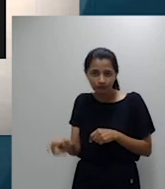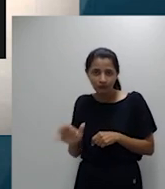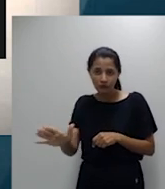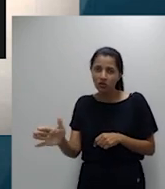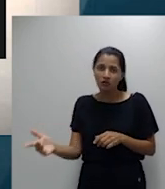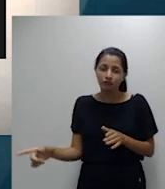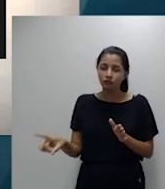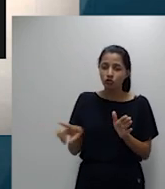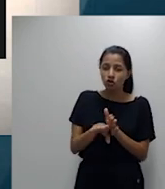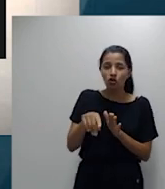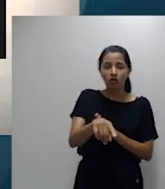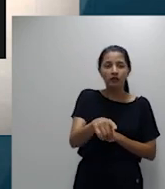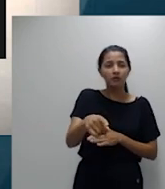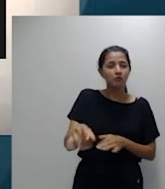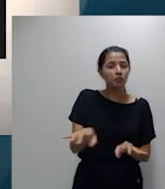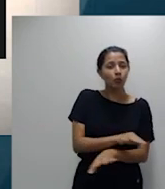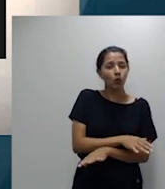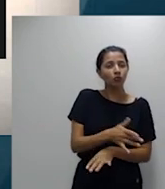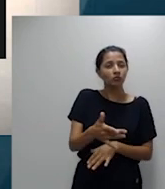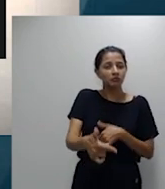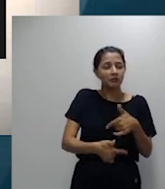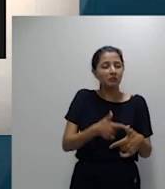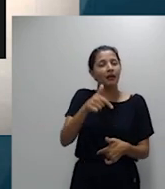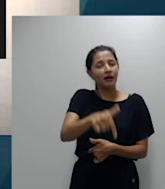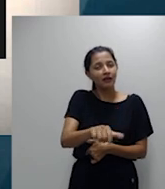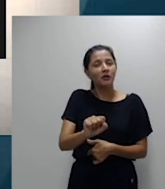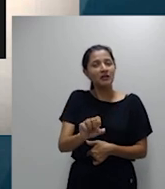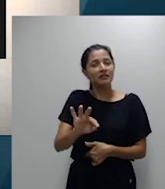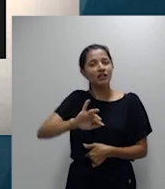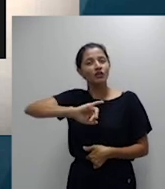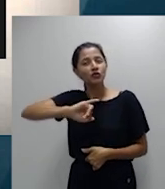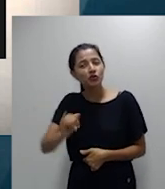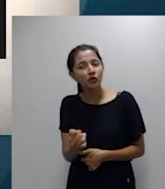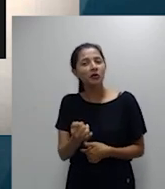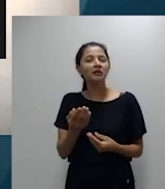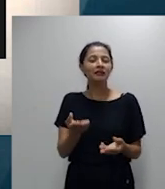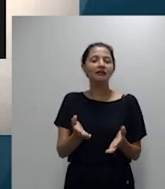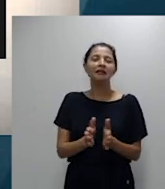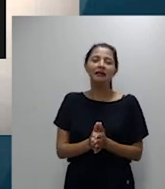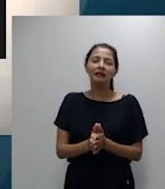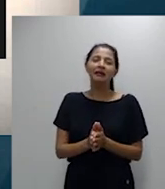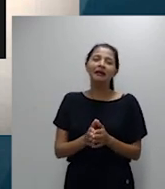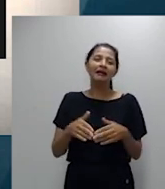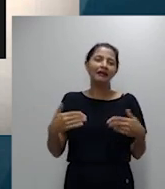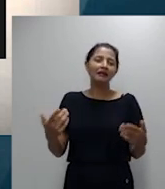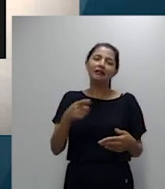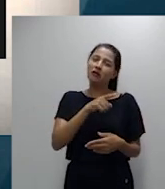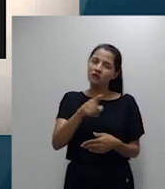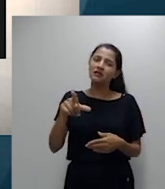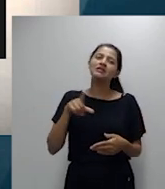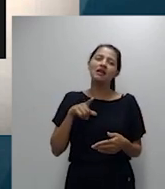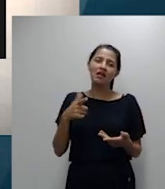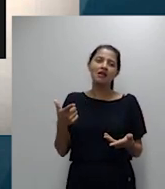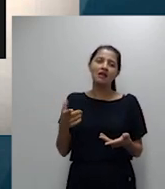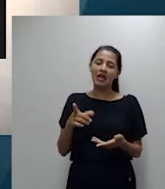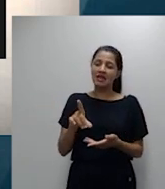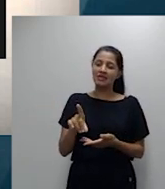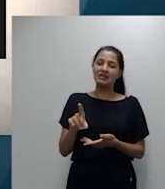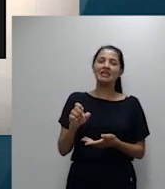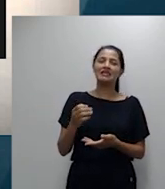pronto PJ né então conhecer na estaca mundo Desembargador convocado